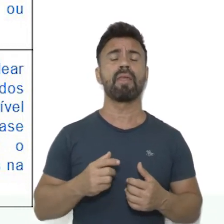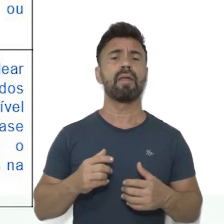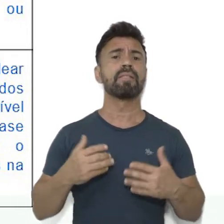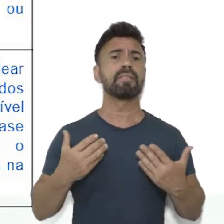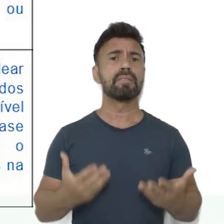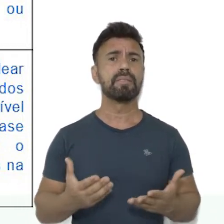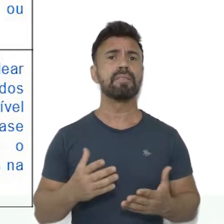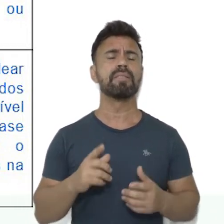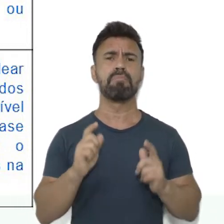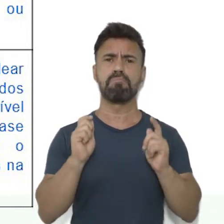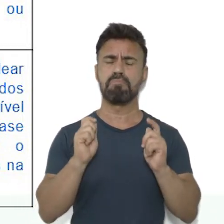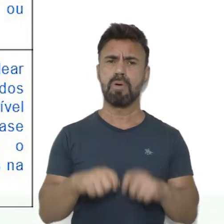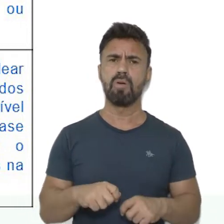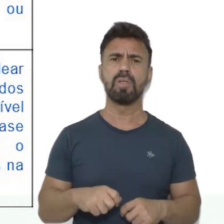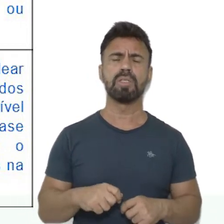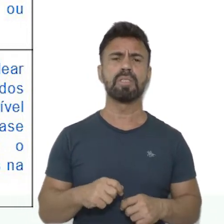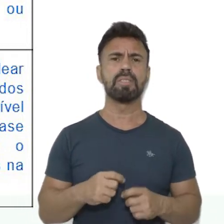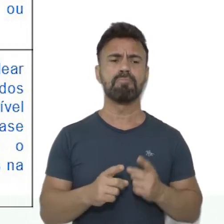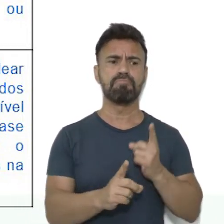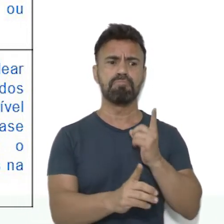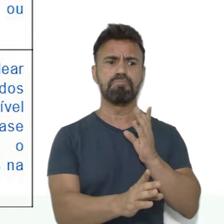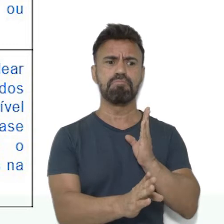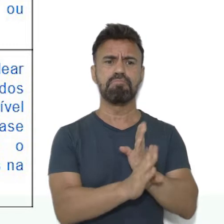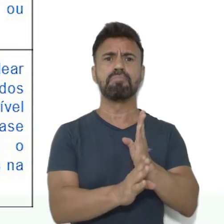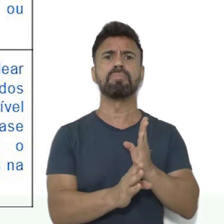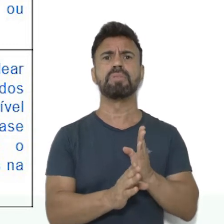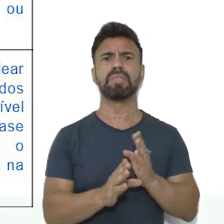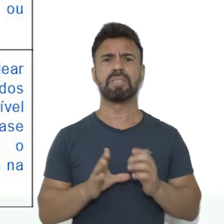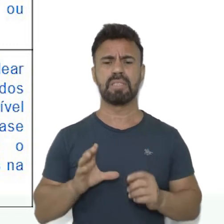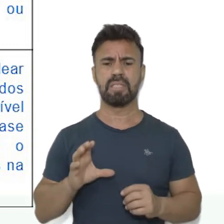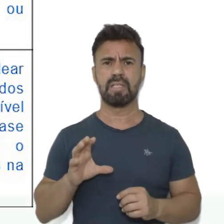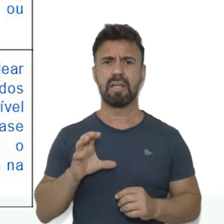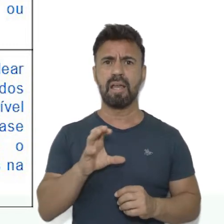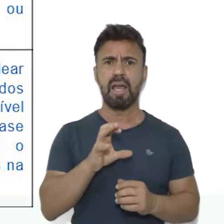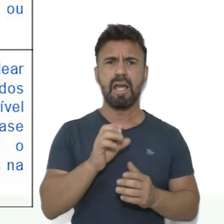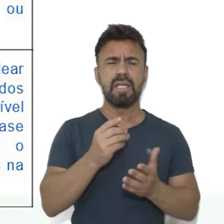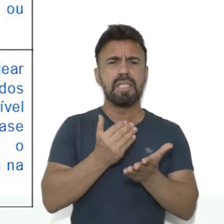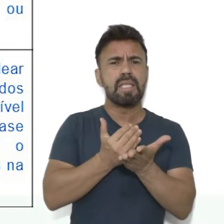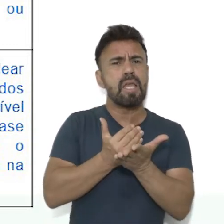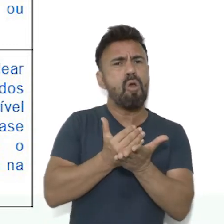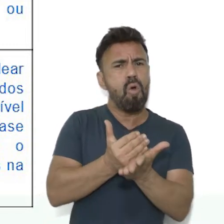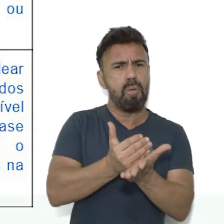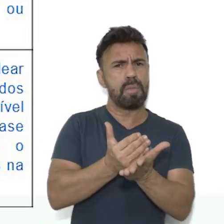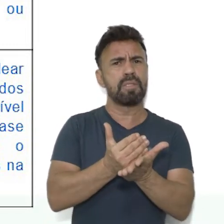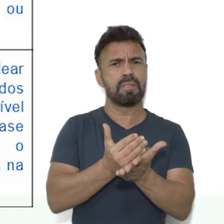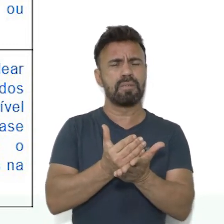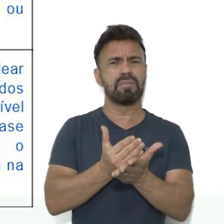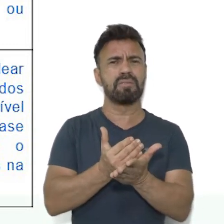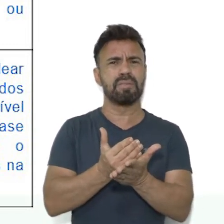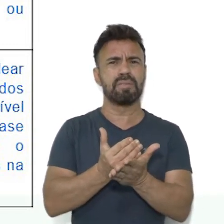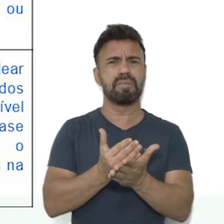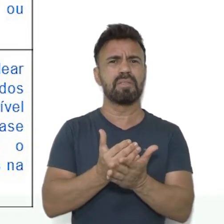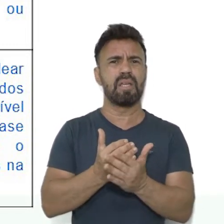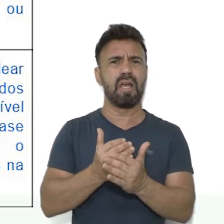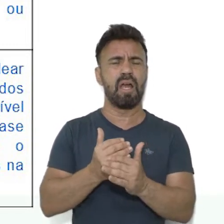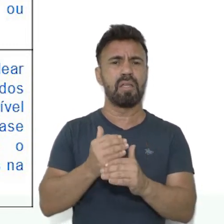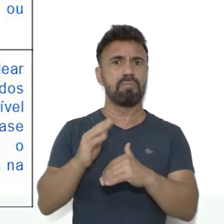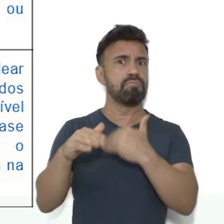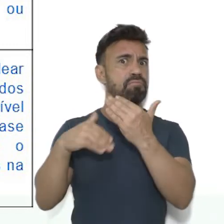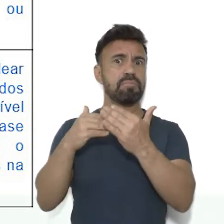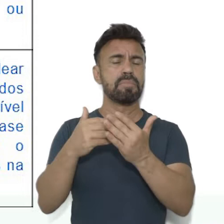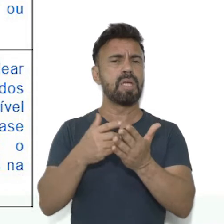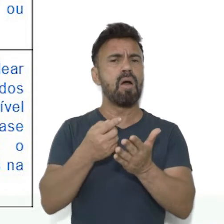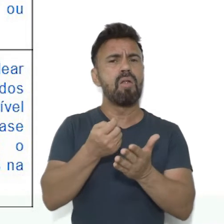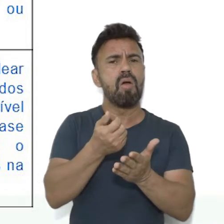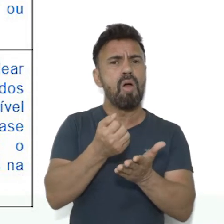Assim, é possível identificar tumores e cânceres ainda na sua fase inicial, naquela fase que eles ainda não causaram